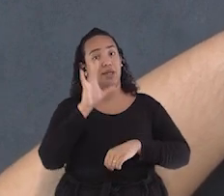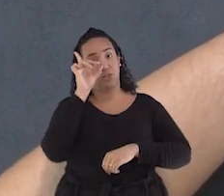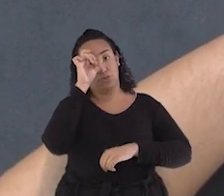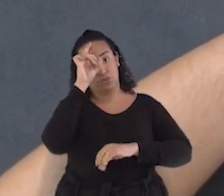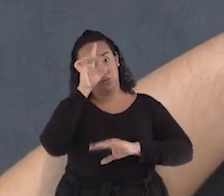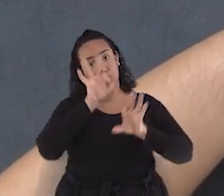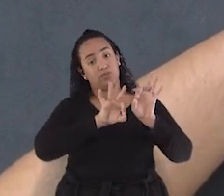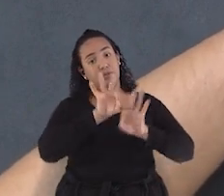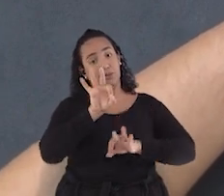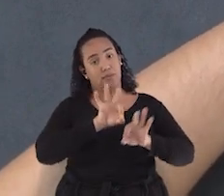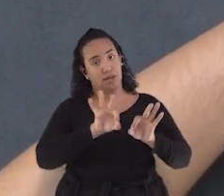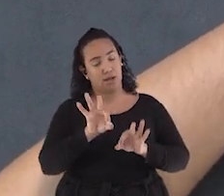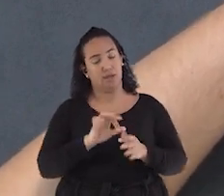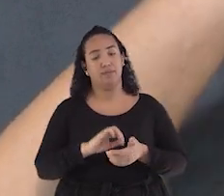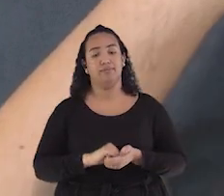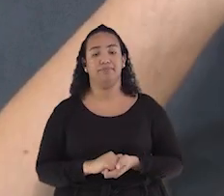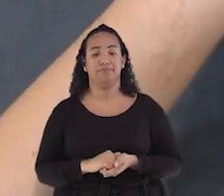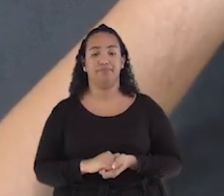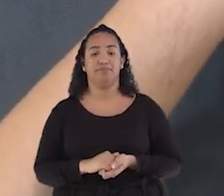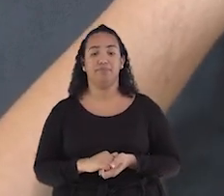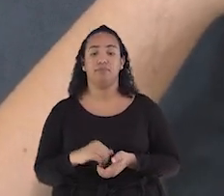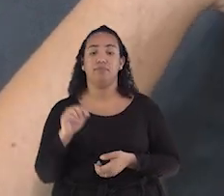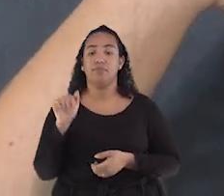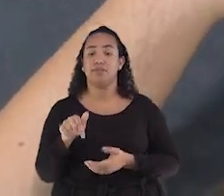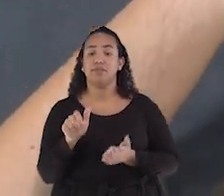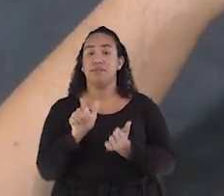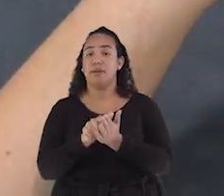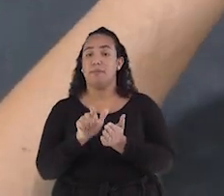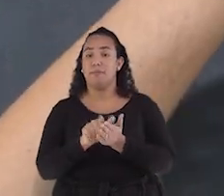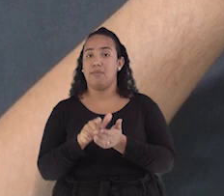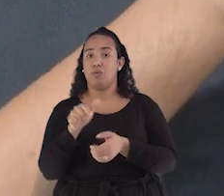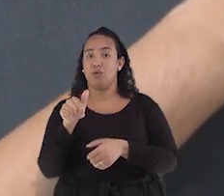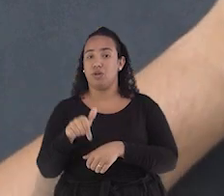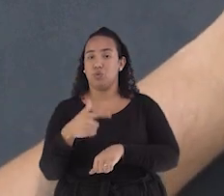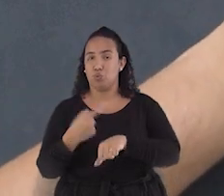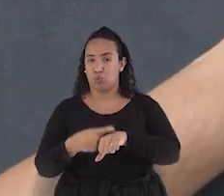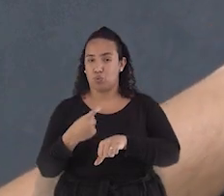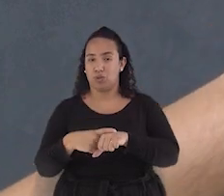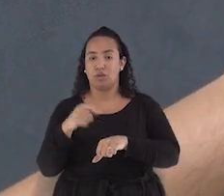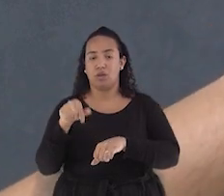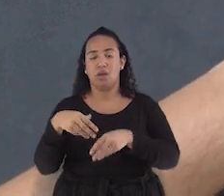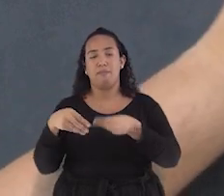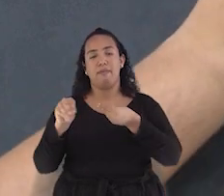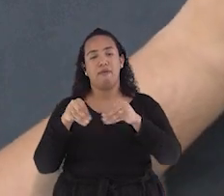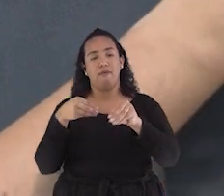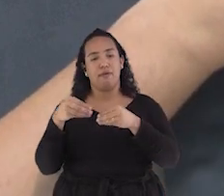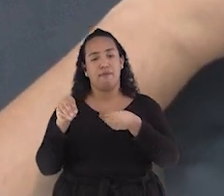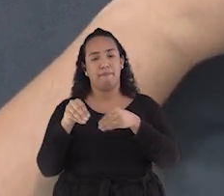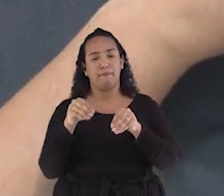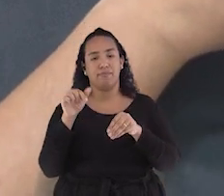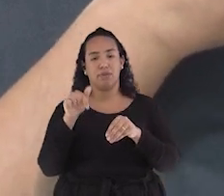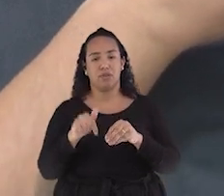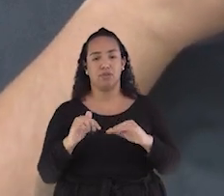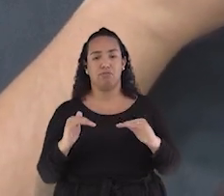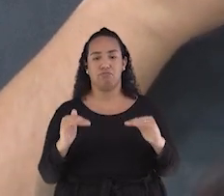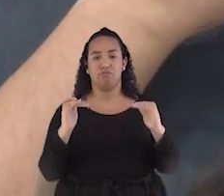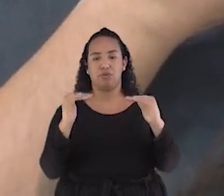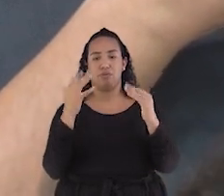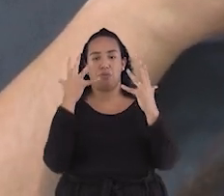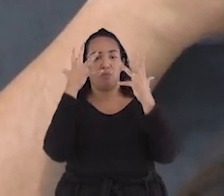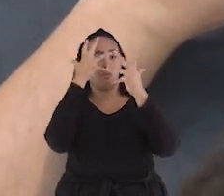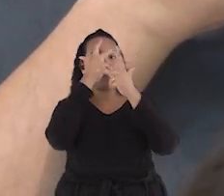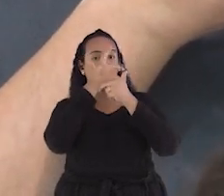foi mais difícil de fazer, tem que ter uma força. Esse aqui, esse papelão, ele é mais molinho, as camadas não ficaram